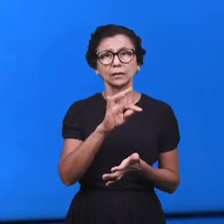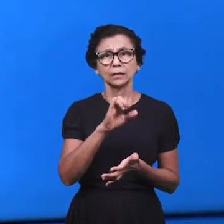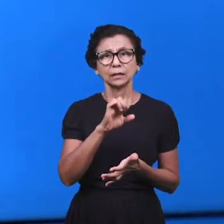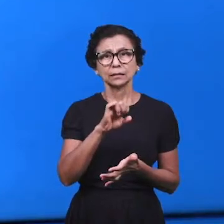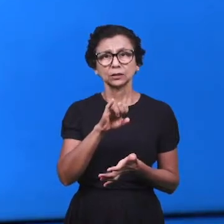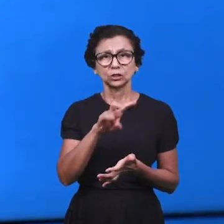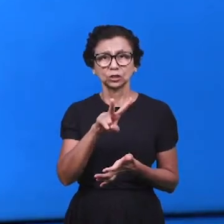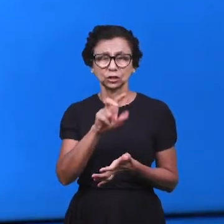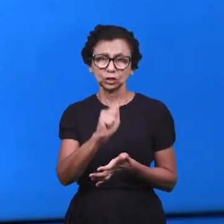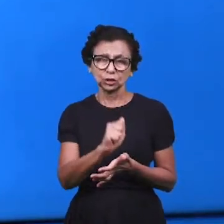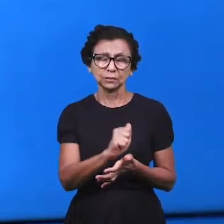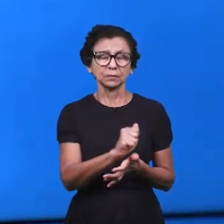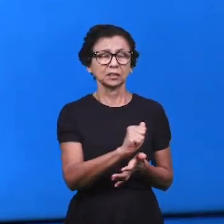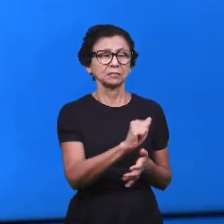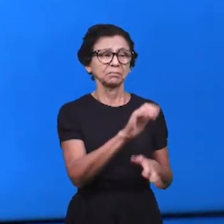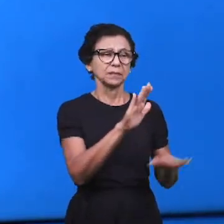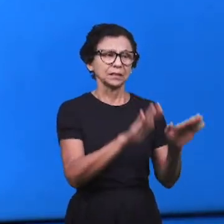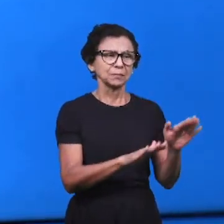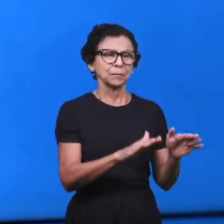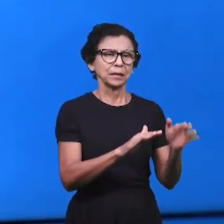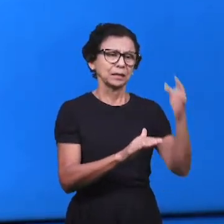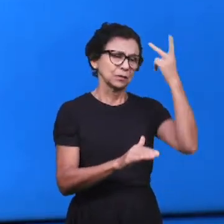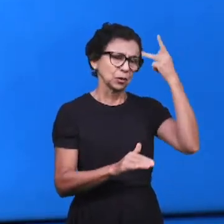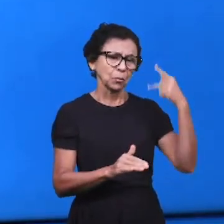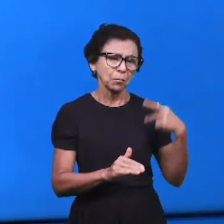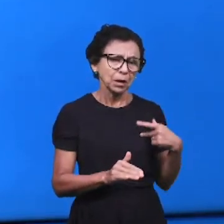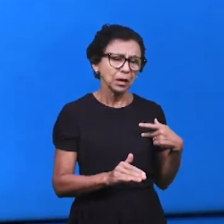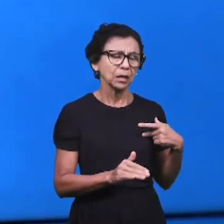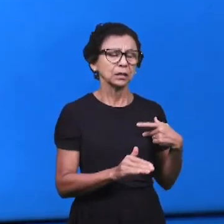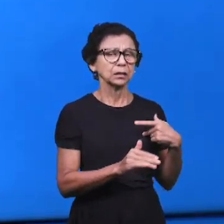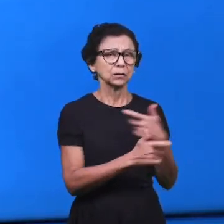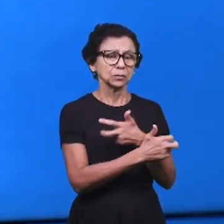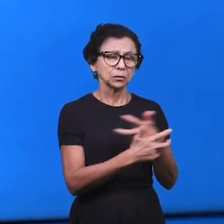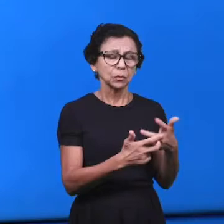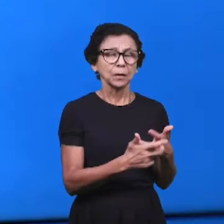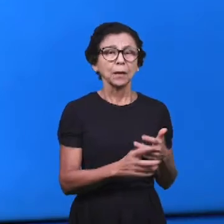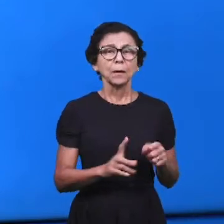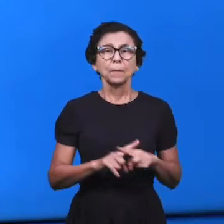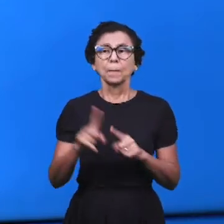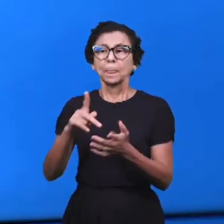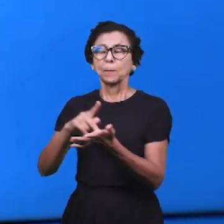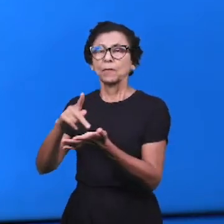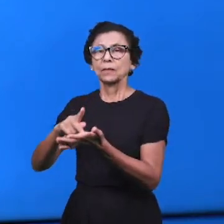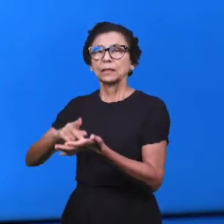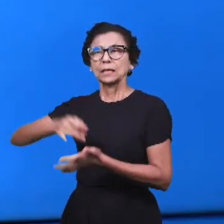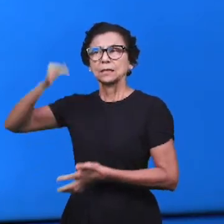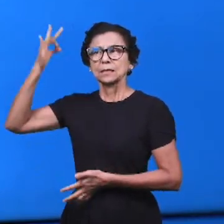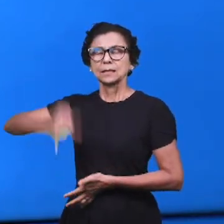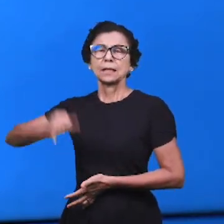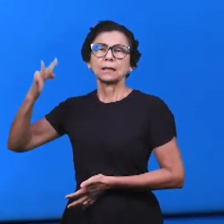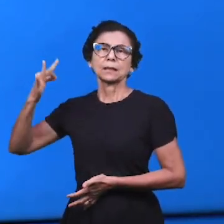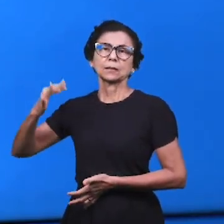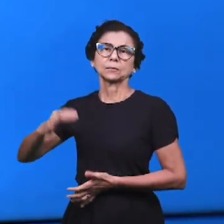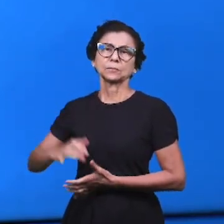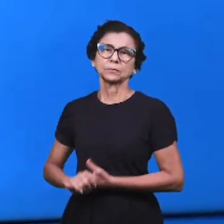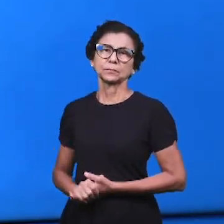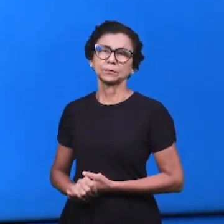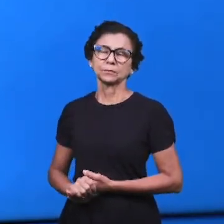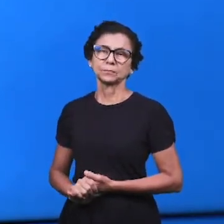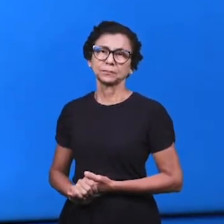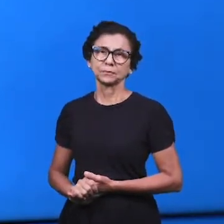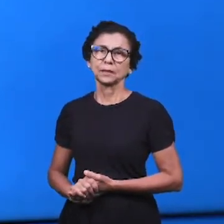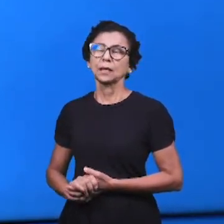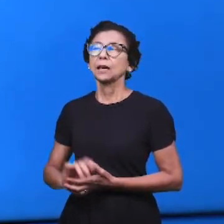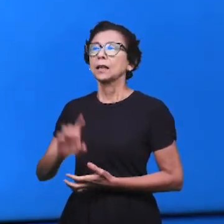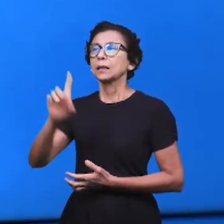e morre aqui com o homem. E agora a verdade absoluta é diferente, né? Ela surge, ela vem, né,